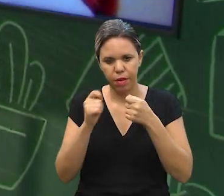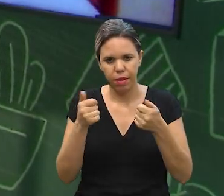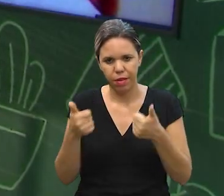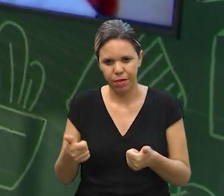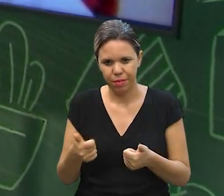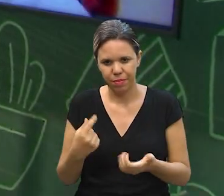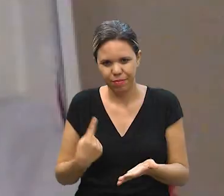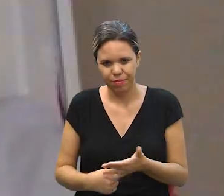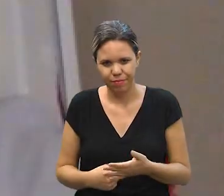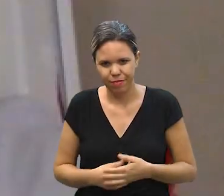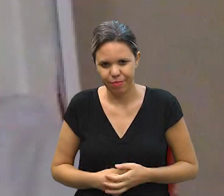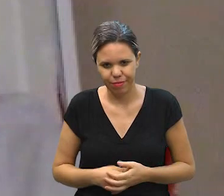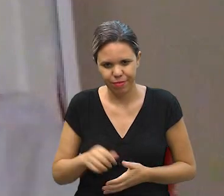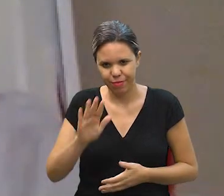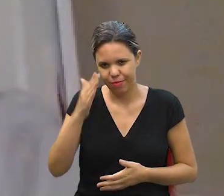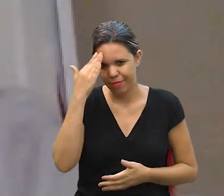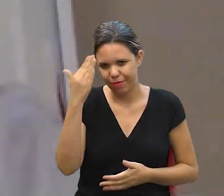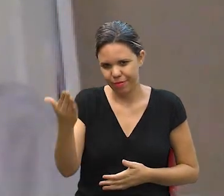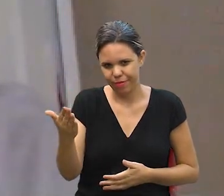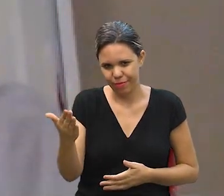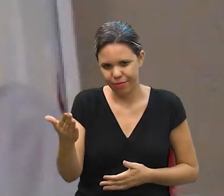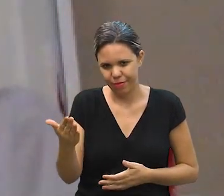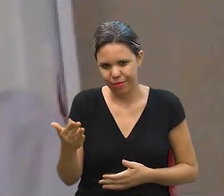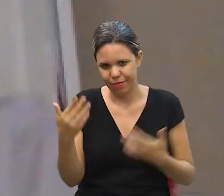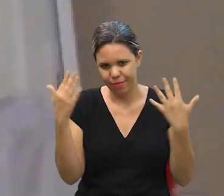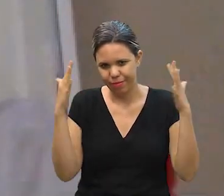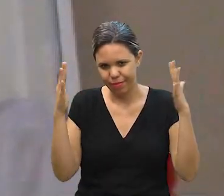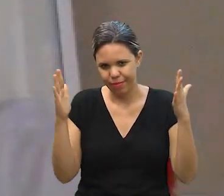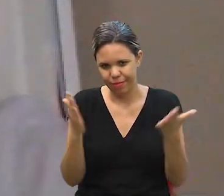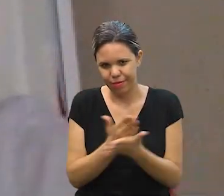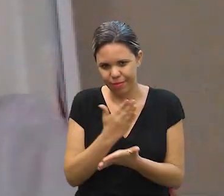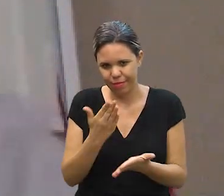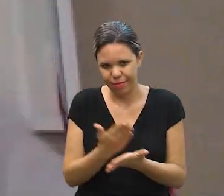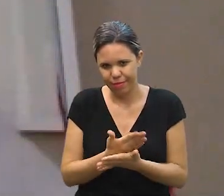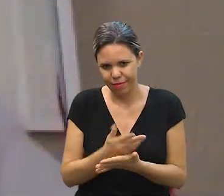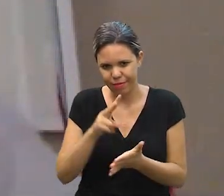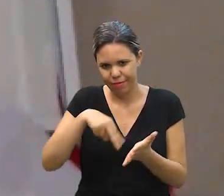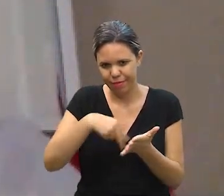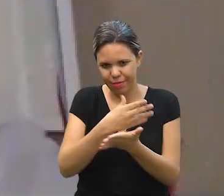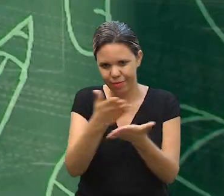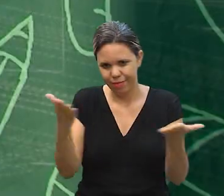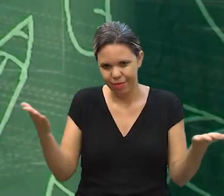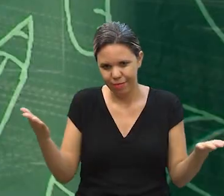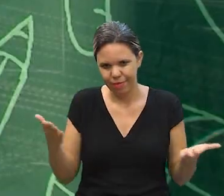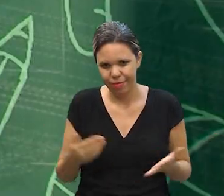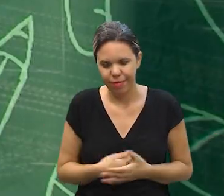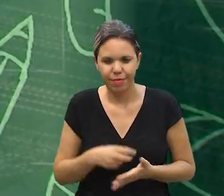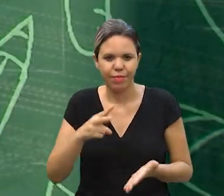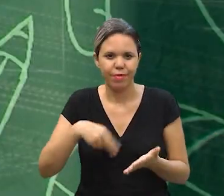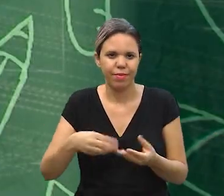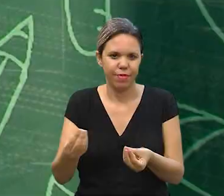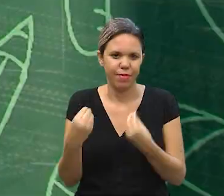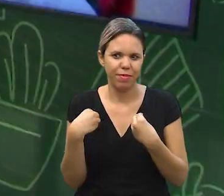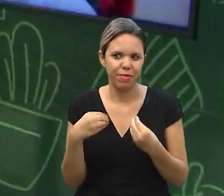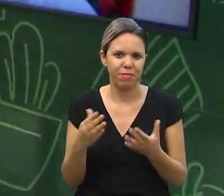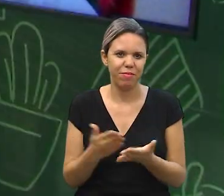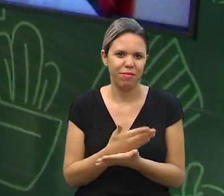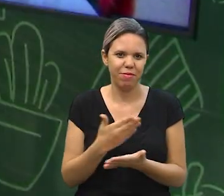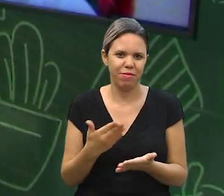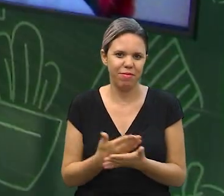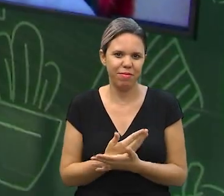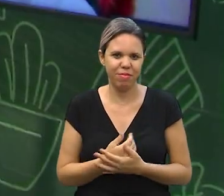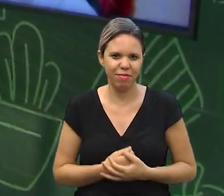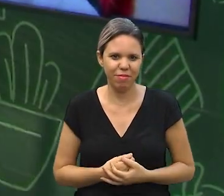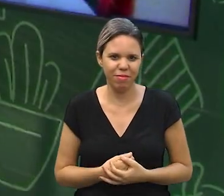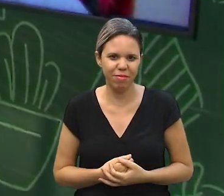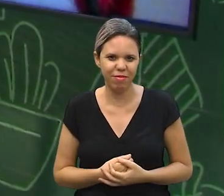tá? Muito Valeu, obrigada. Boa sorte e parabéns pelo livro. Leia um livro. É isso aí, eu vou ler também. Manda pra mim, professora. Manda pra